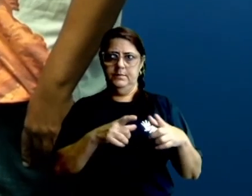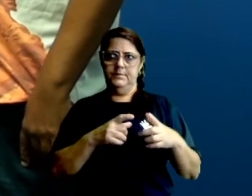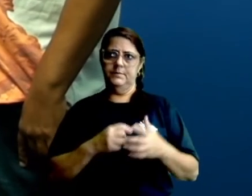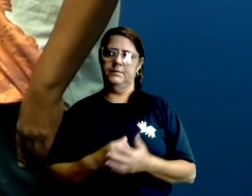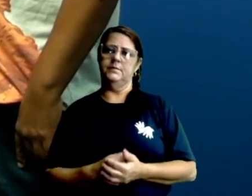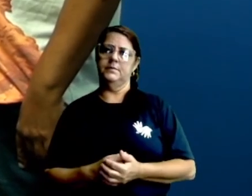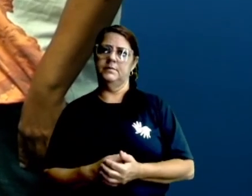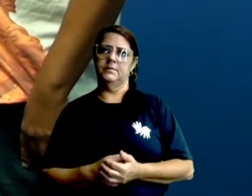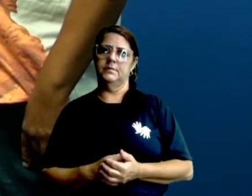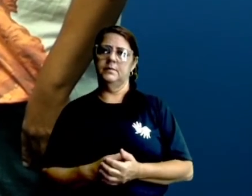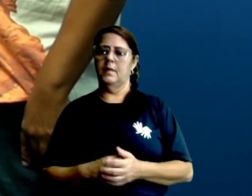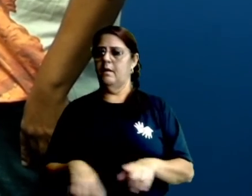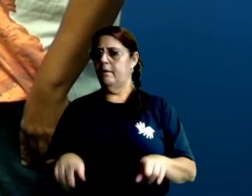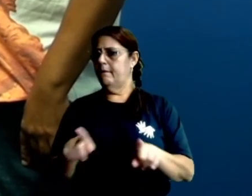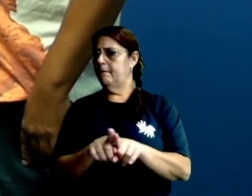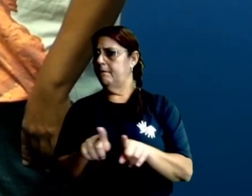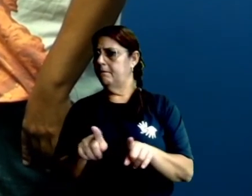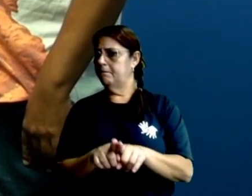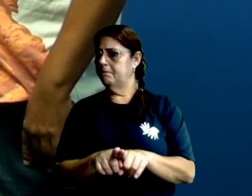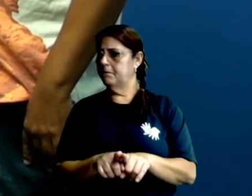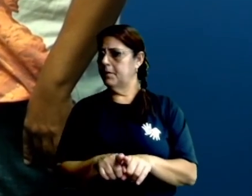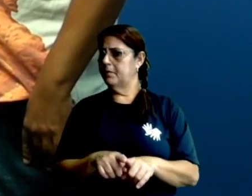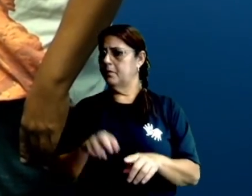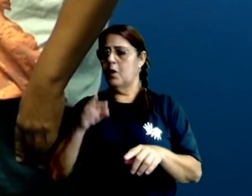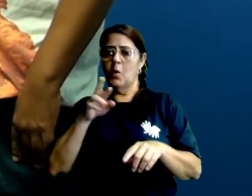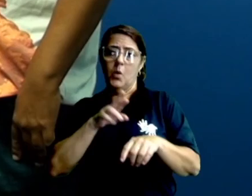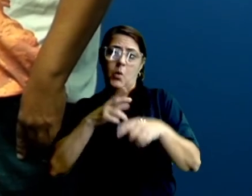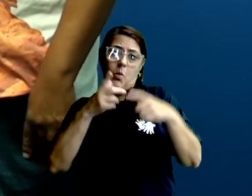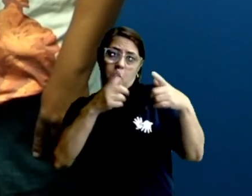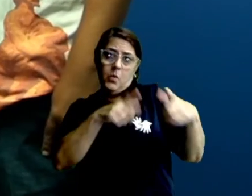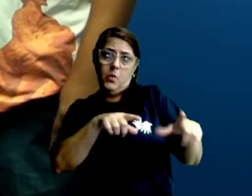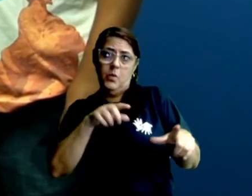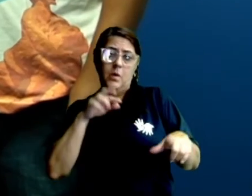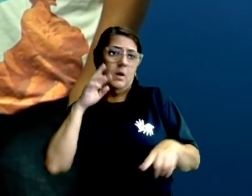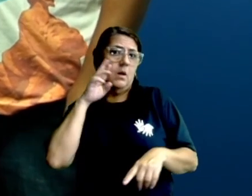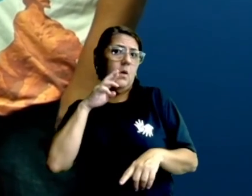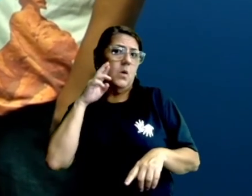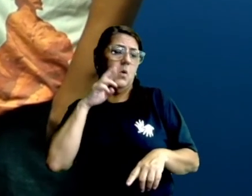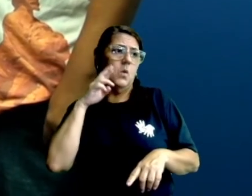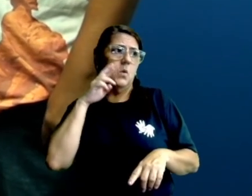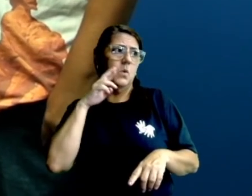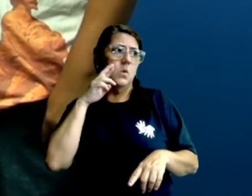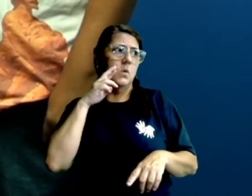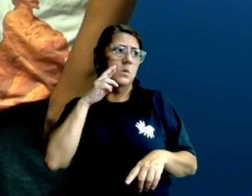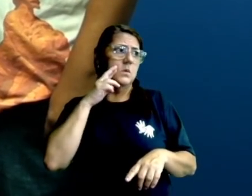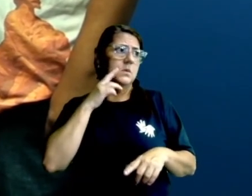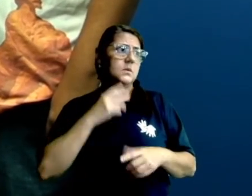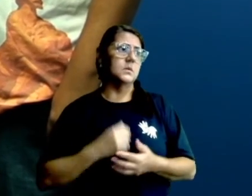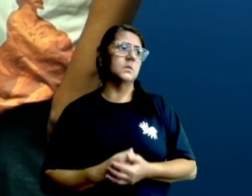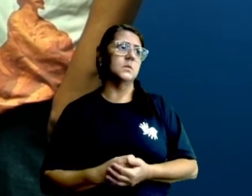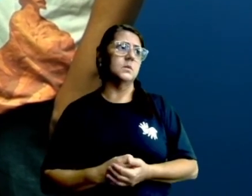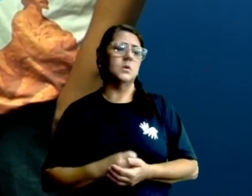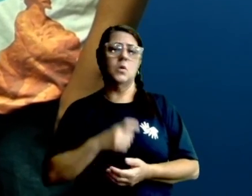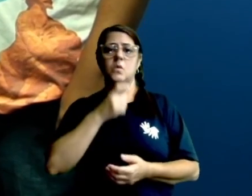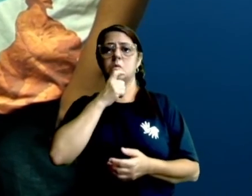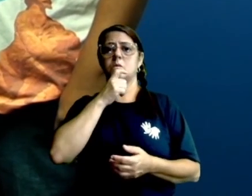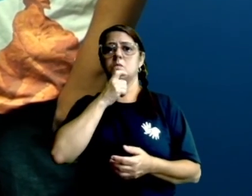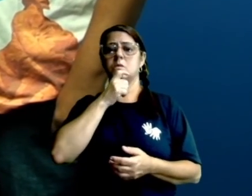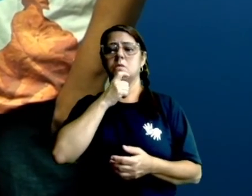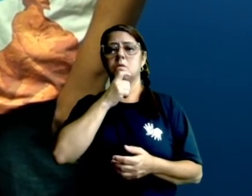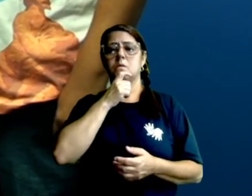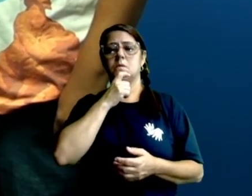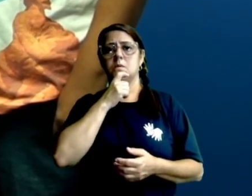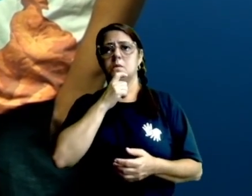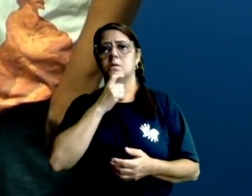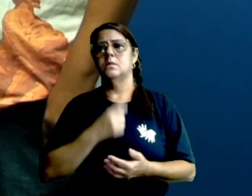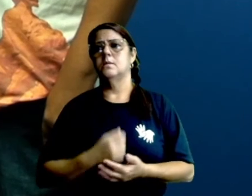altitude. A tundra lá em cima, né, na parte rosa, né, que é a parte que fica grande parte congelada, durante grande